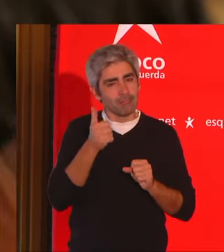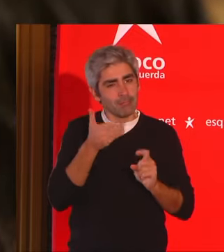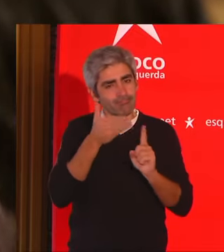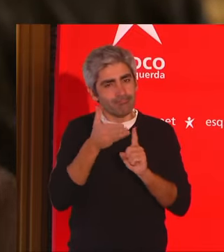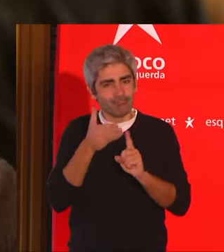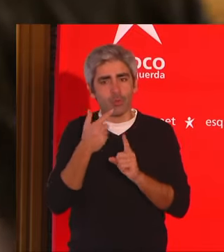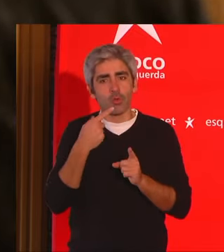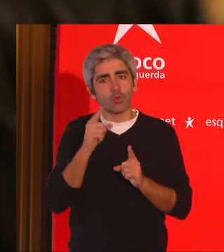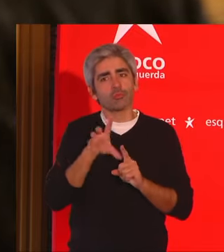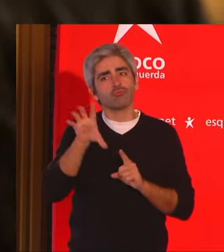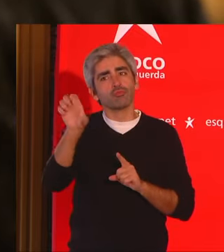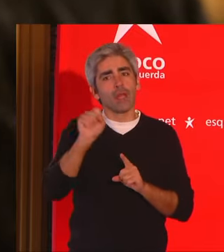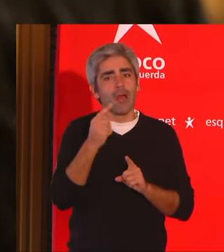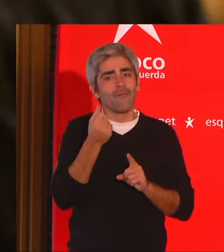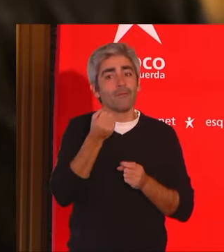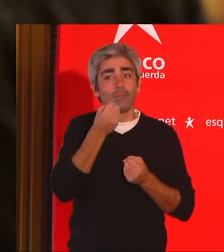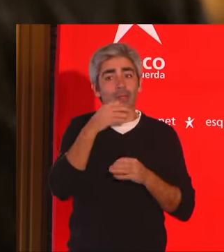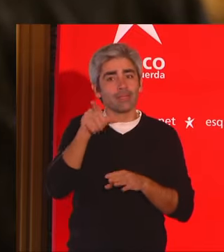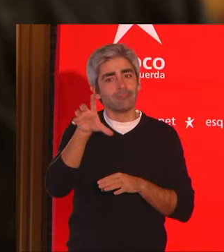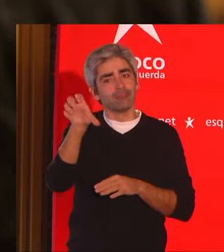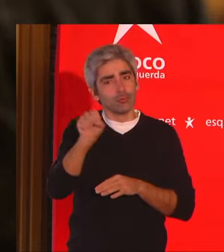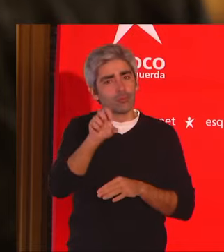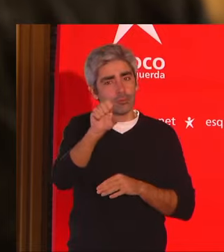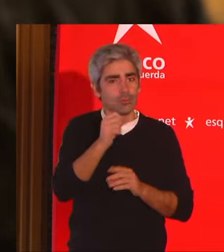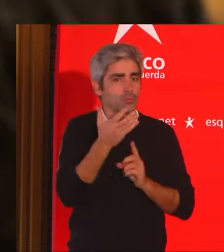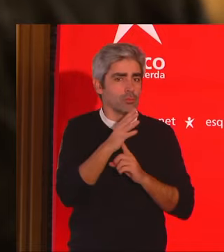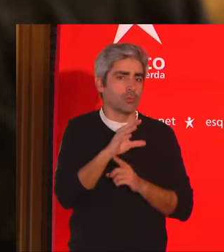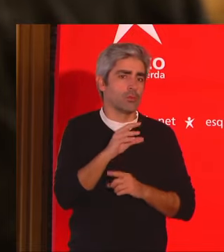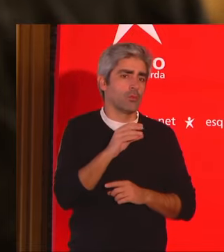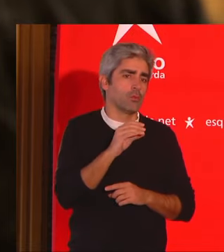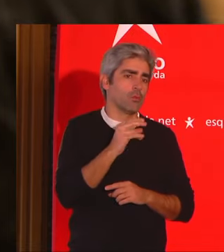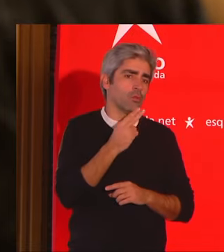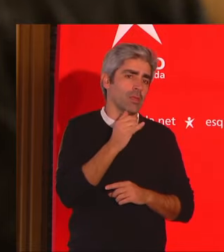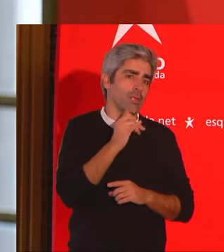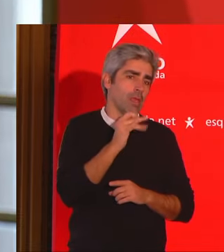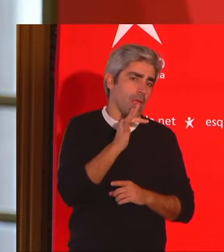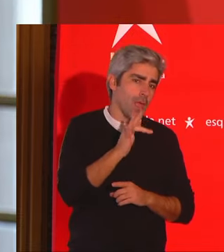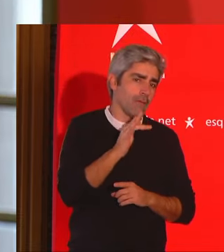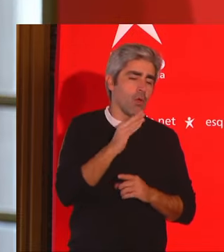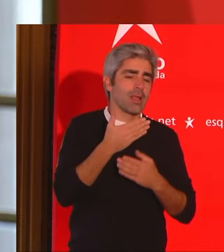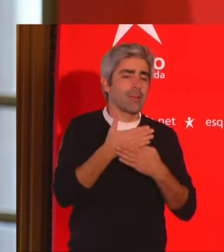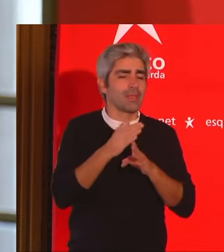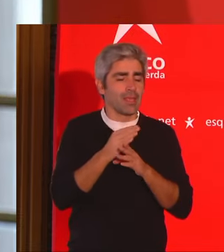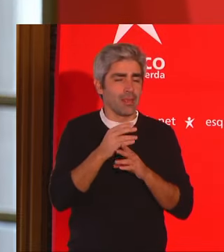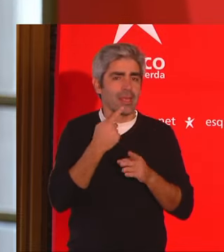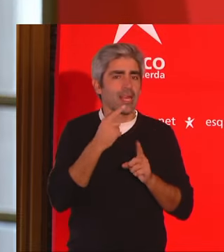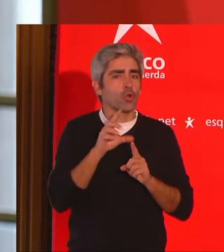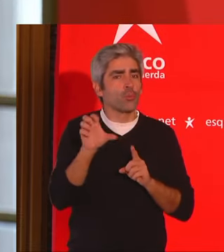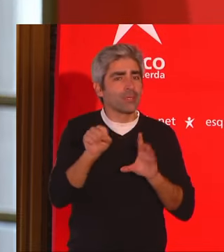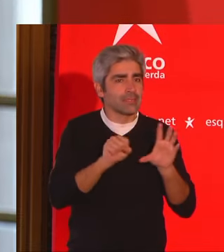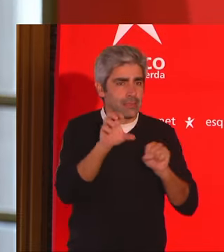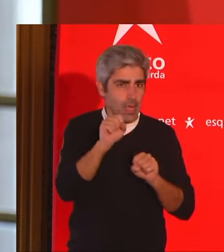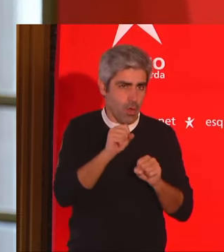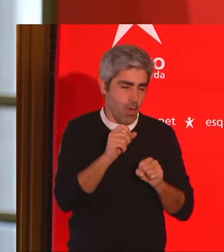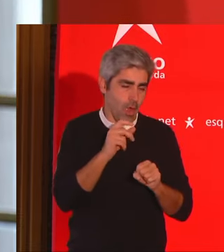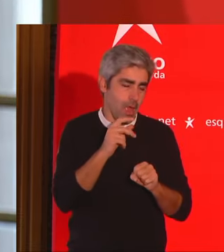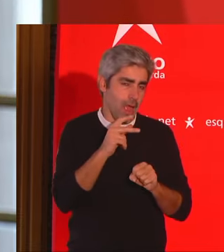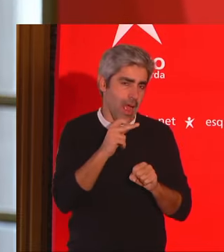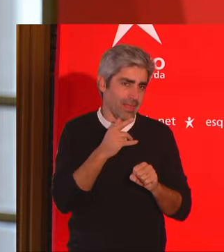de recuperação de ativos. Estamos a falar, portanto, do caso da UIF e do Gabinete de Recuperação de Ativos, da Unidade de Investigação